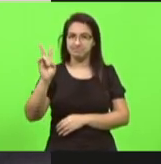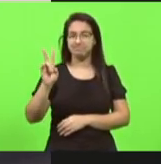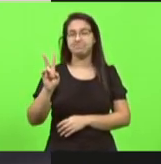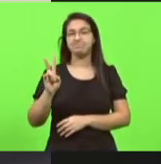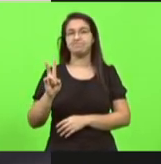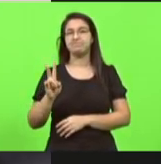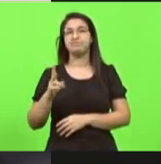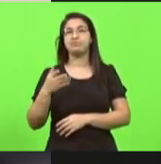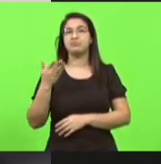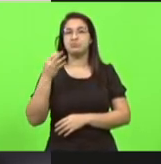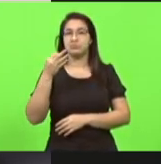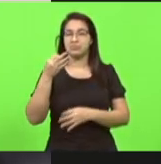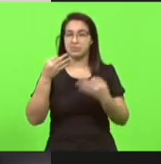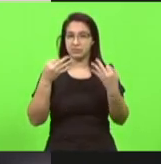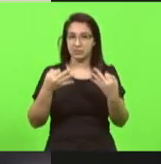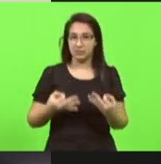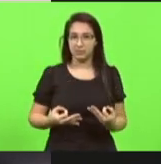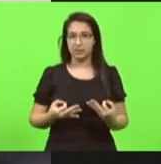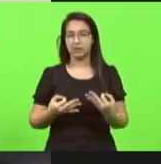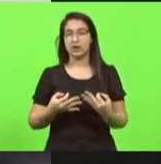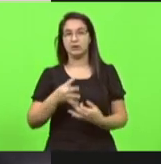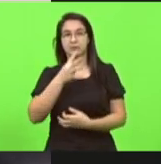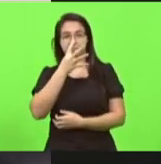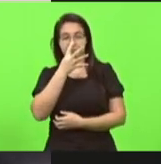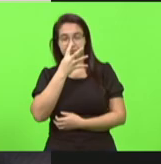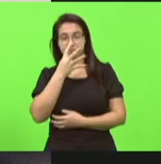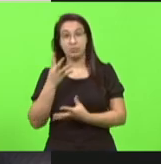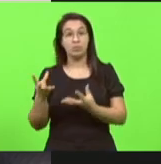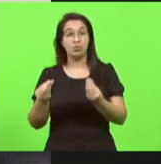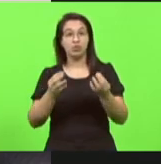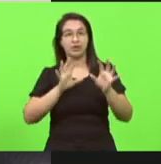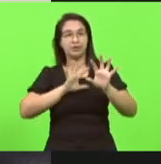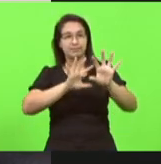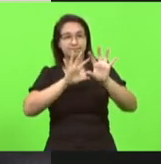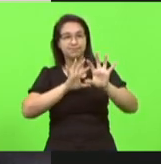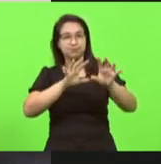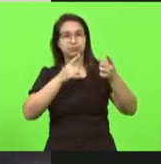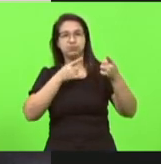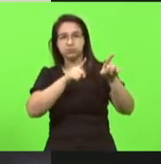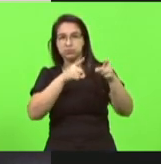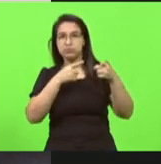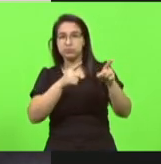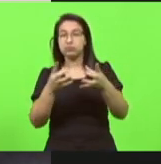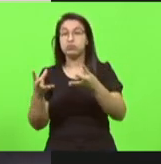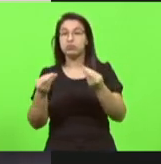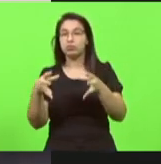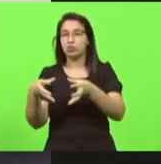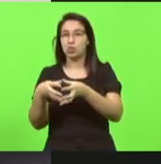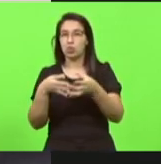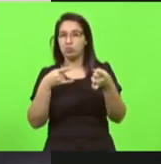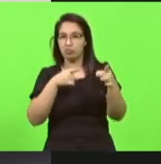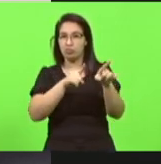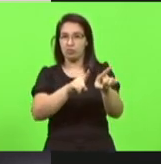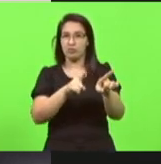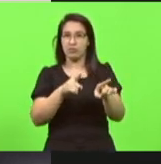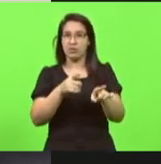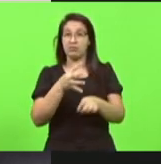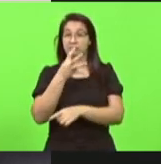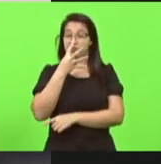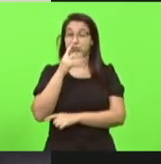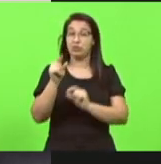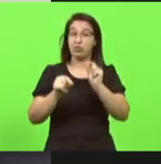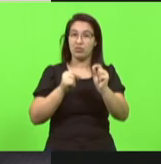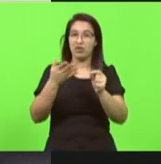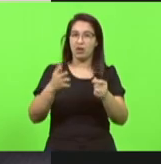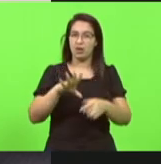são nobres, e com tanta pressão, com tantos ventos contrários, é de se admirar a